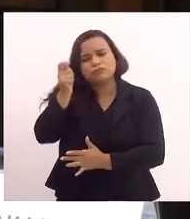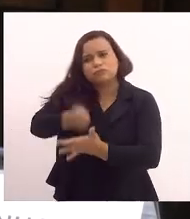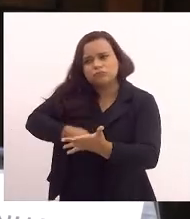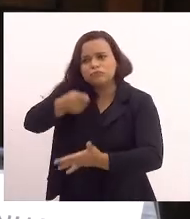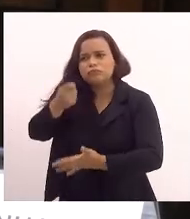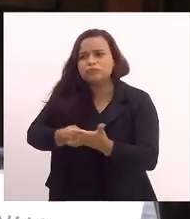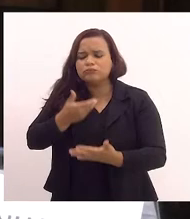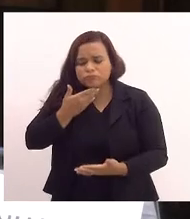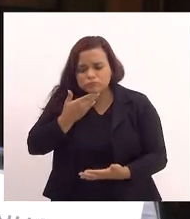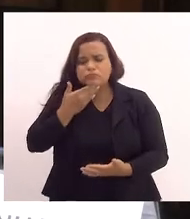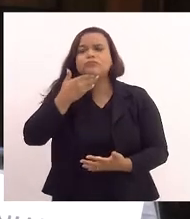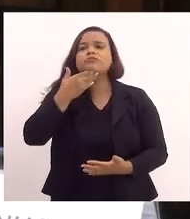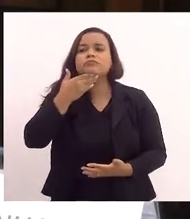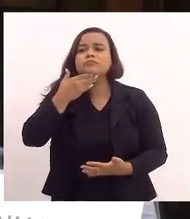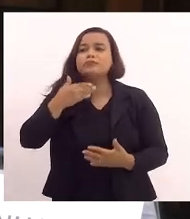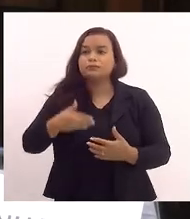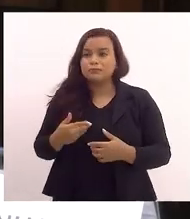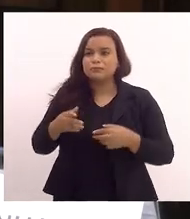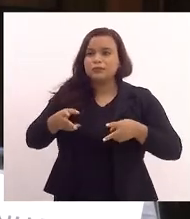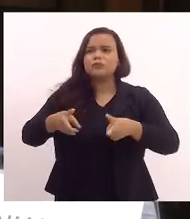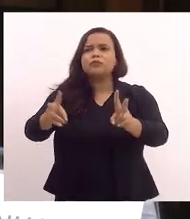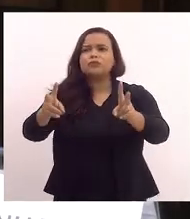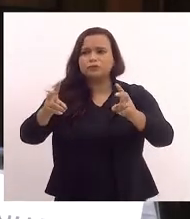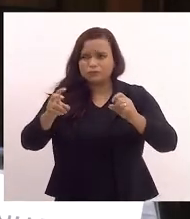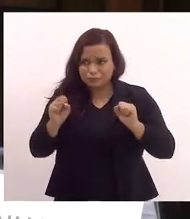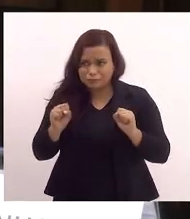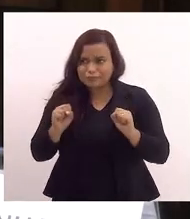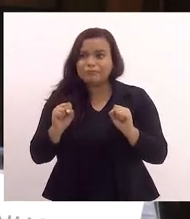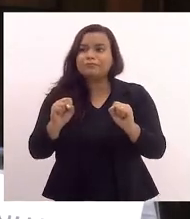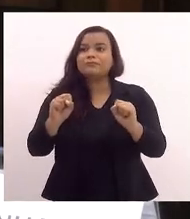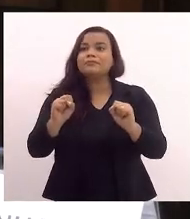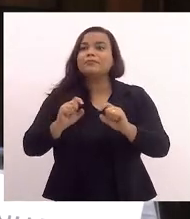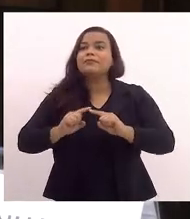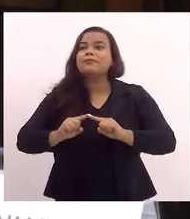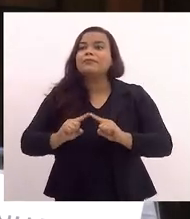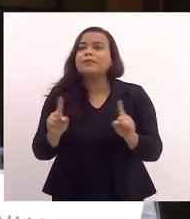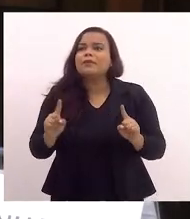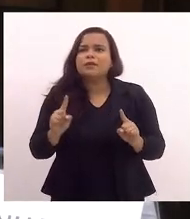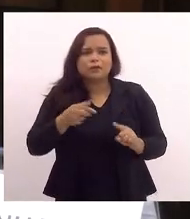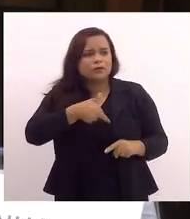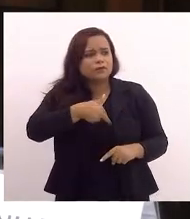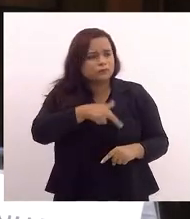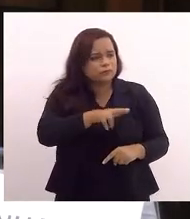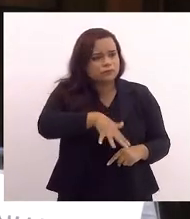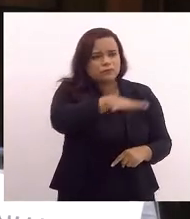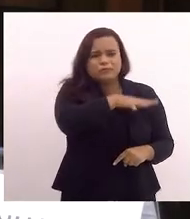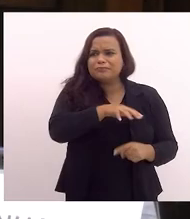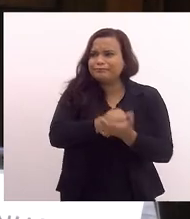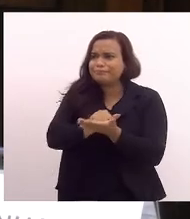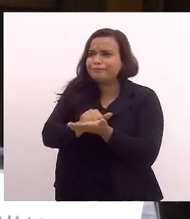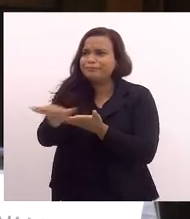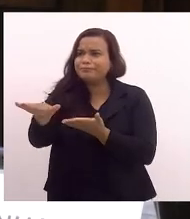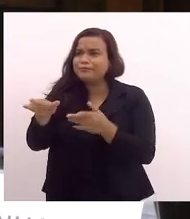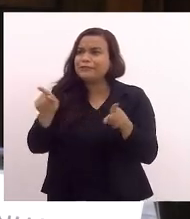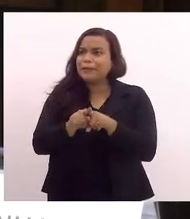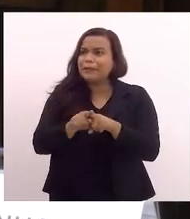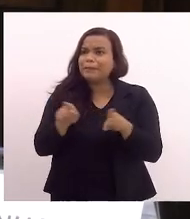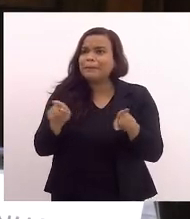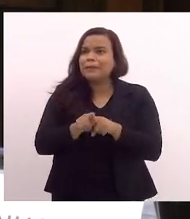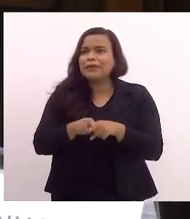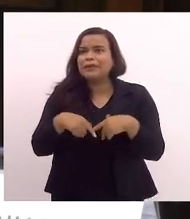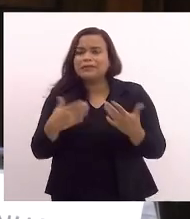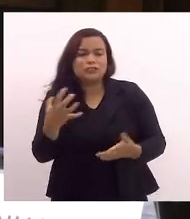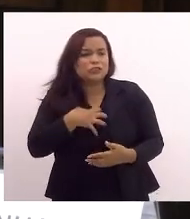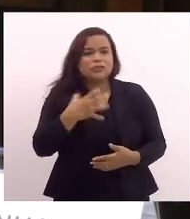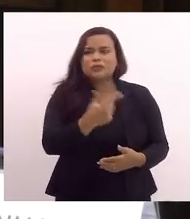a cabeça e levantava o pulso, mas, infelizmente, até de igreja tinha sido expulso. Não teve jeito, algema